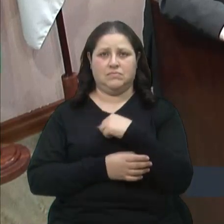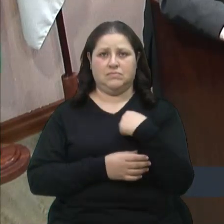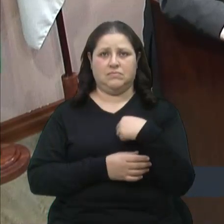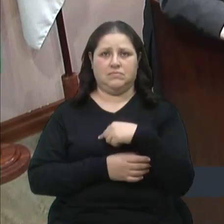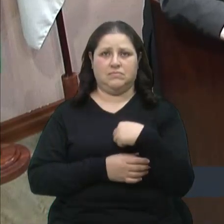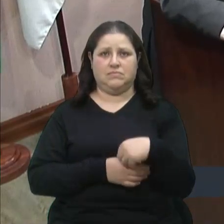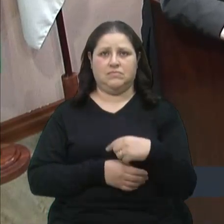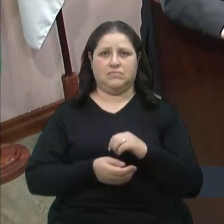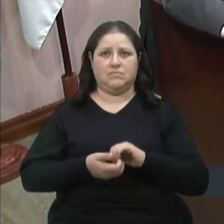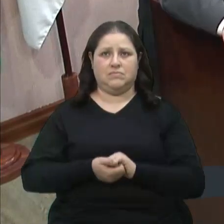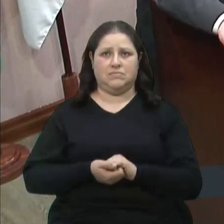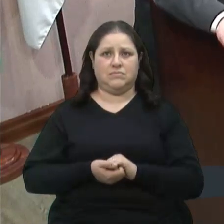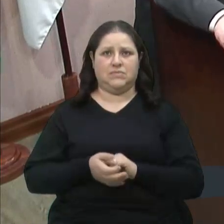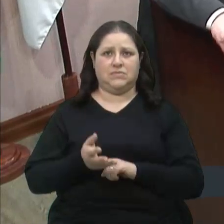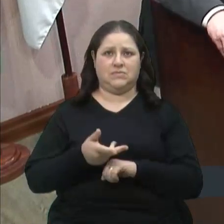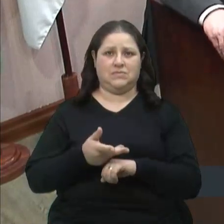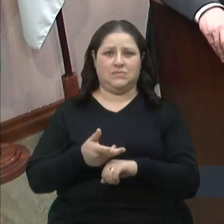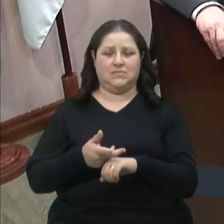Veloz e furioso, vamos lá.